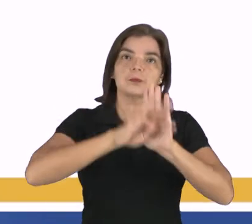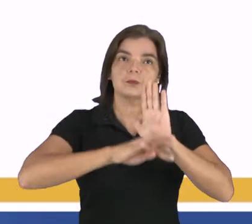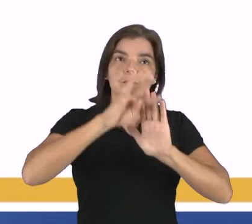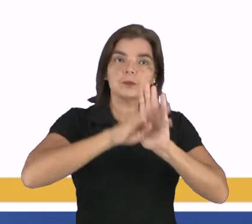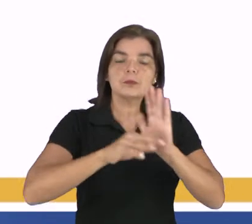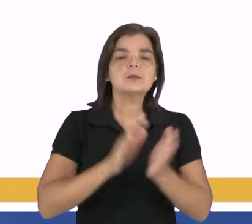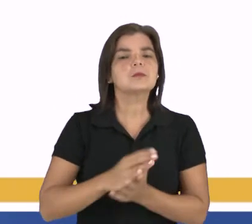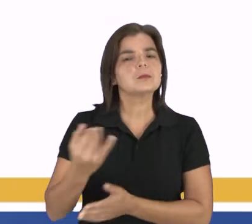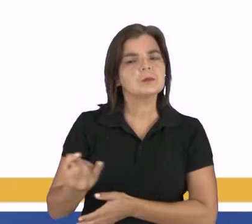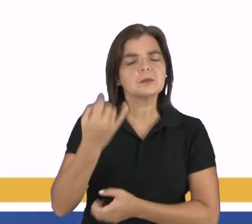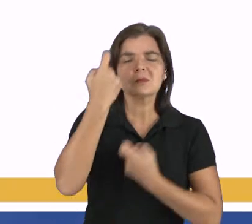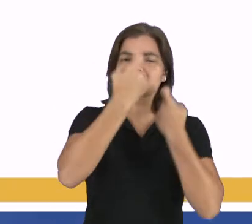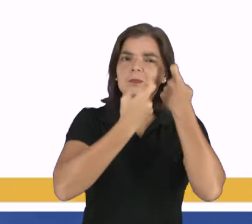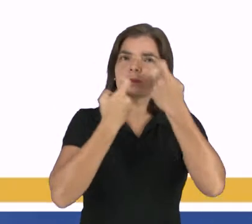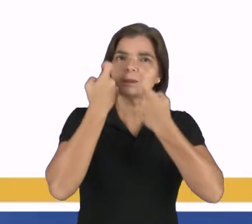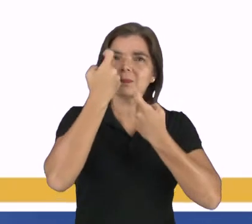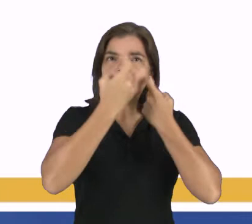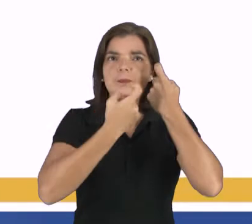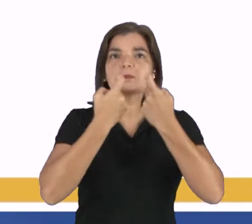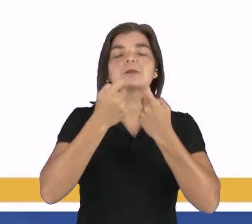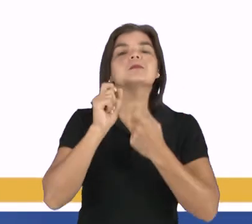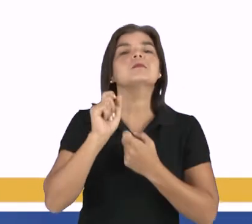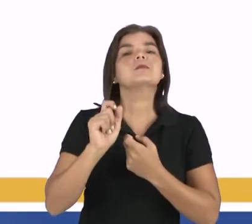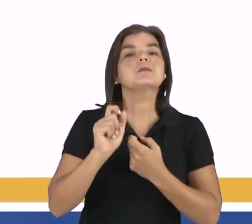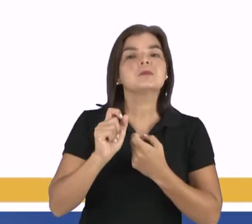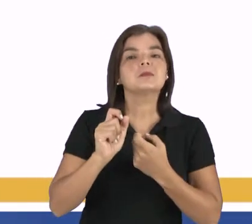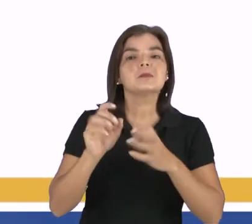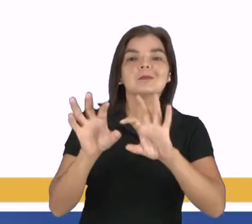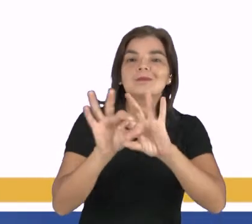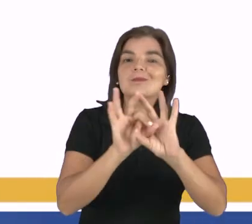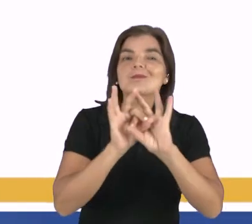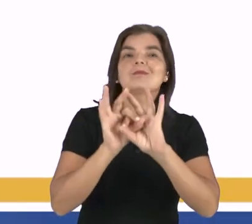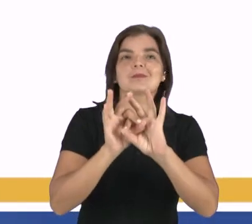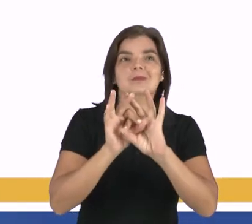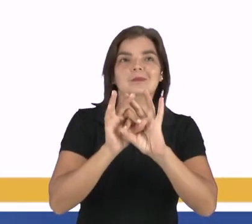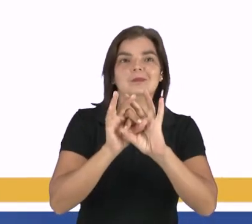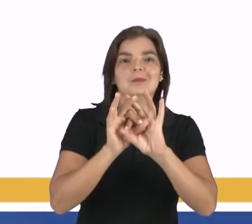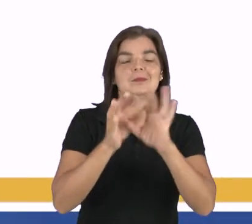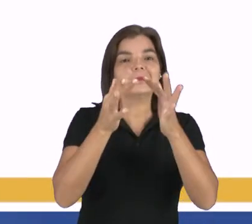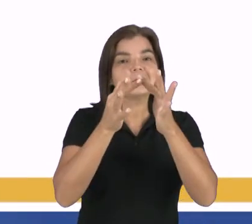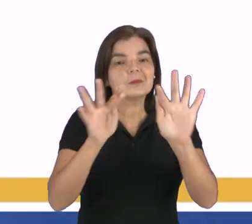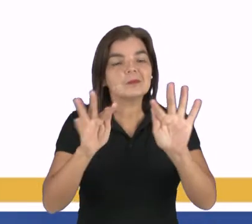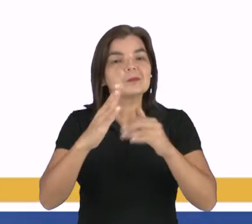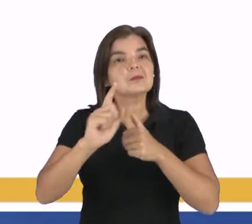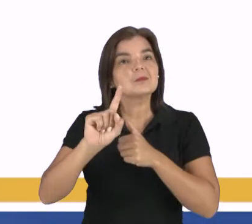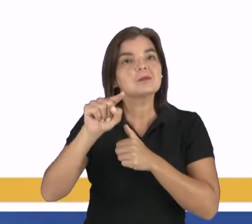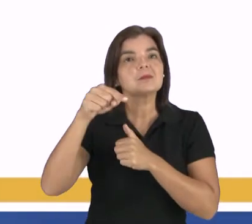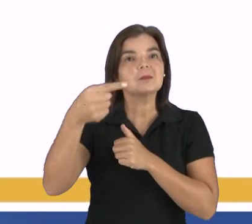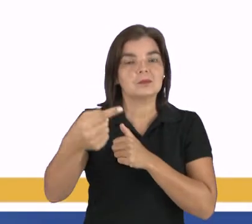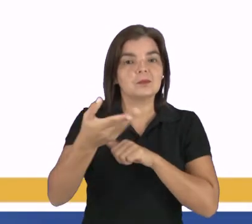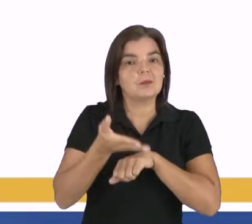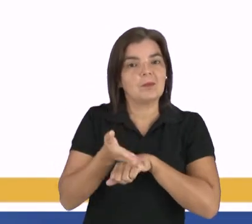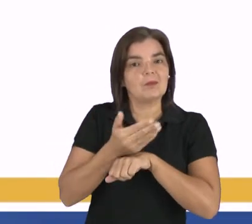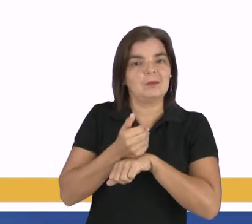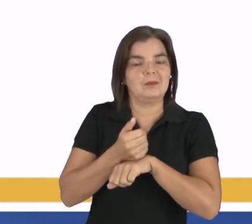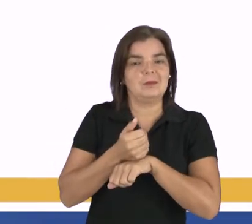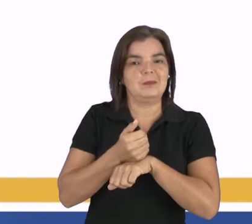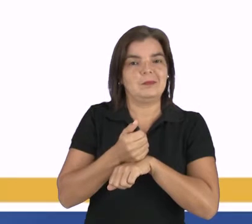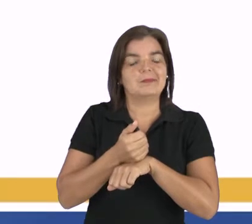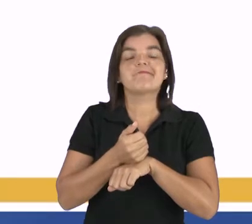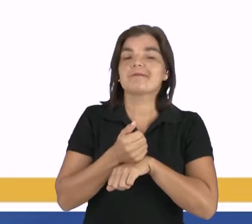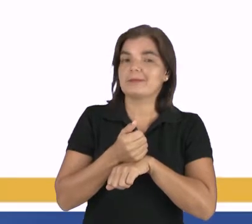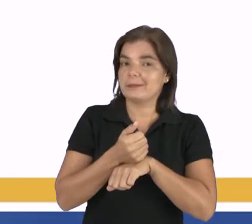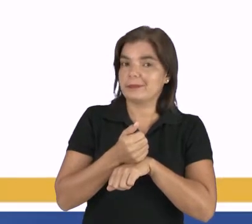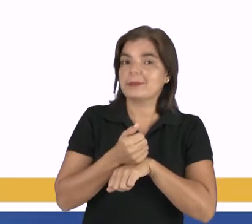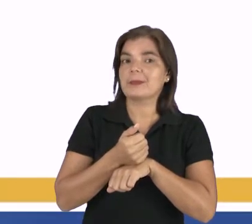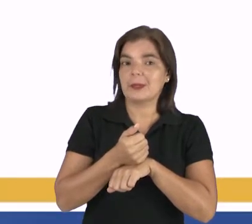texto, uma das maiores preocupações é como amarrar a frase seguinte à anterior,